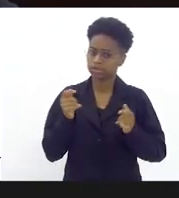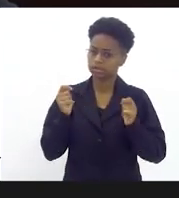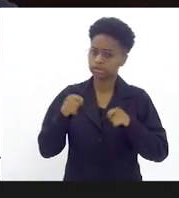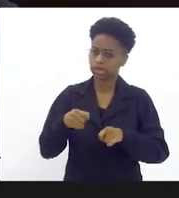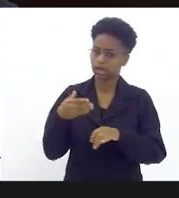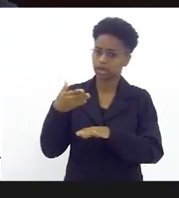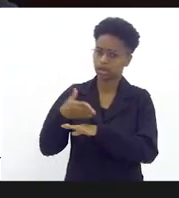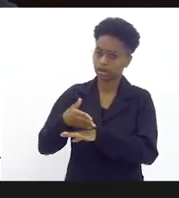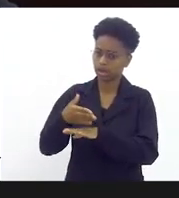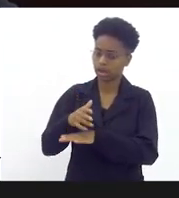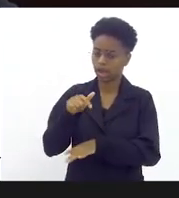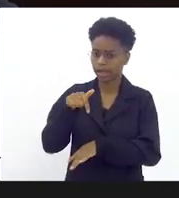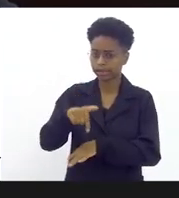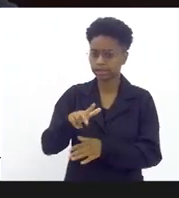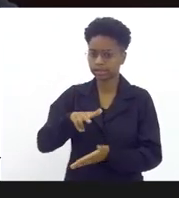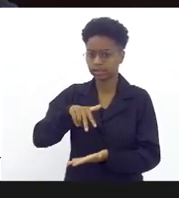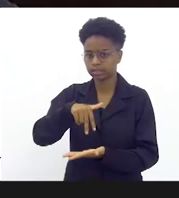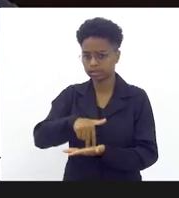né, e